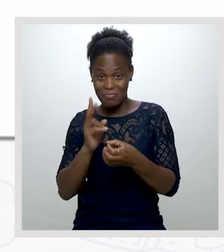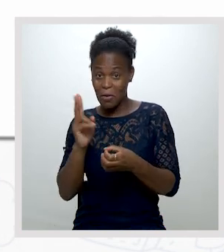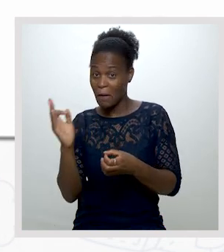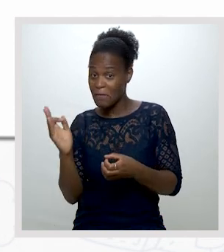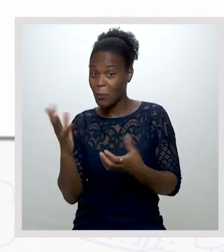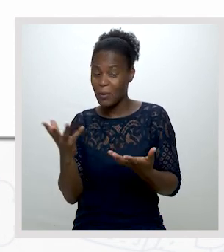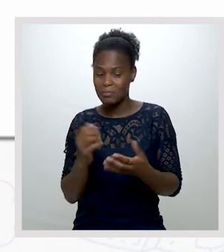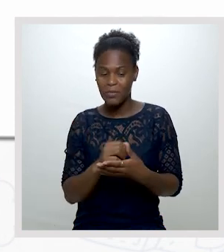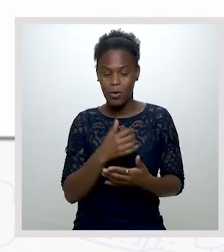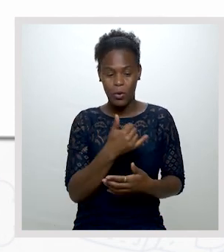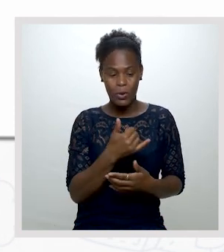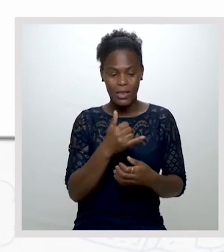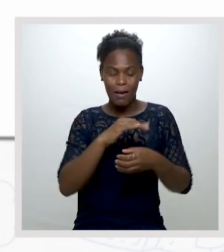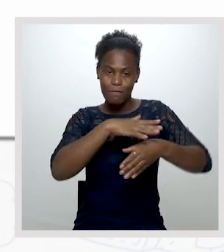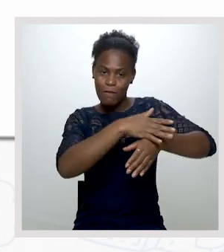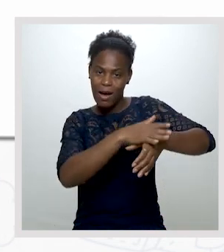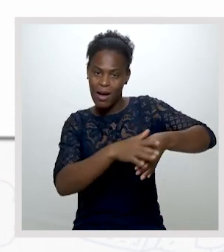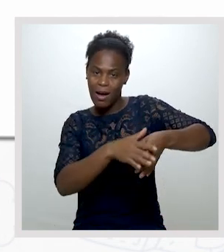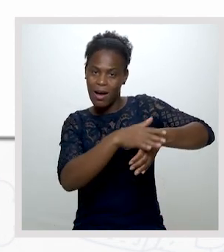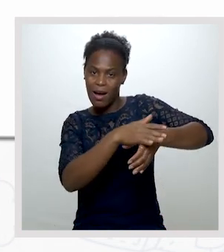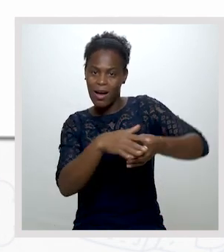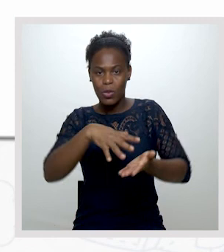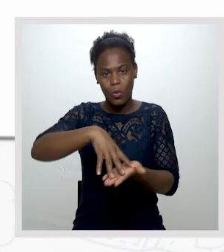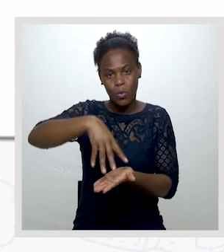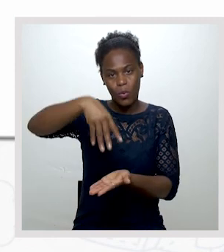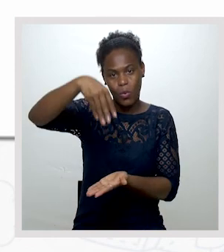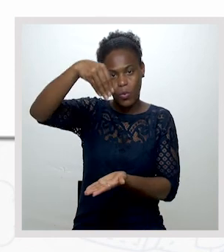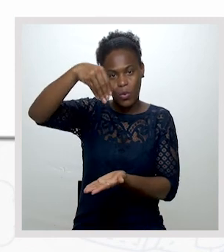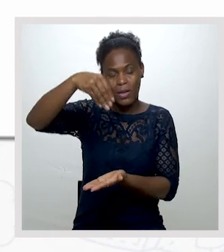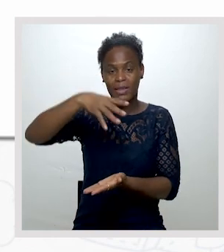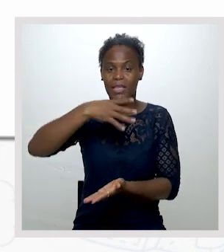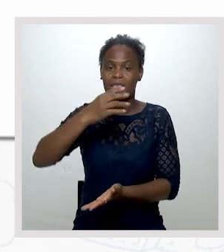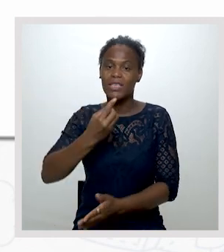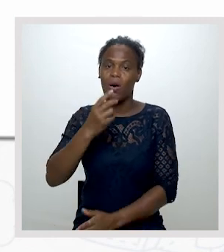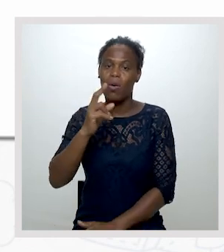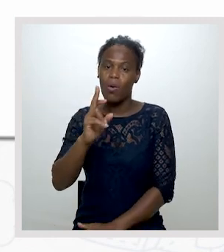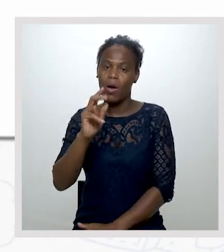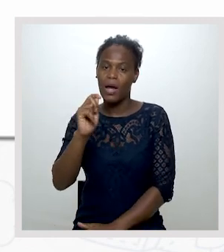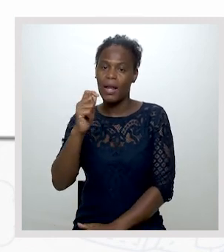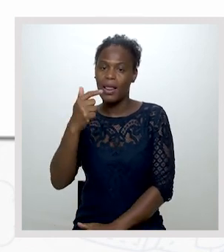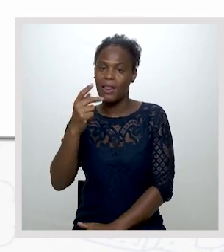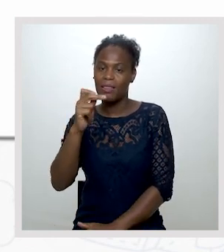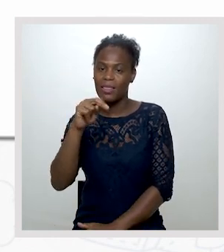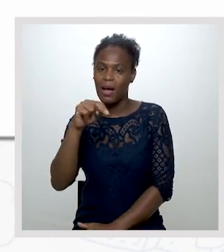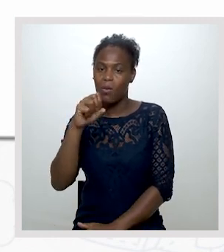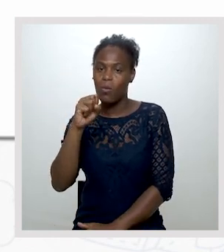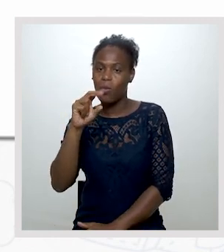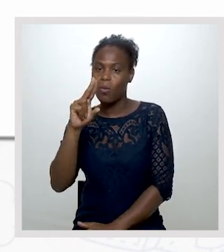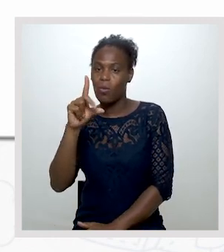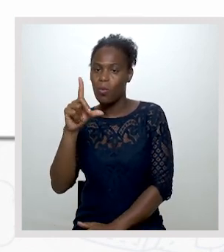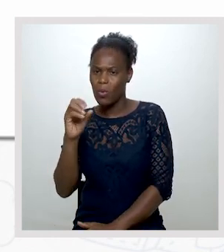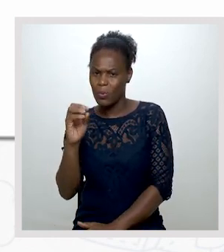2. As faces laterais de uma pirâmide são retângulos. Estão